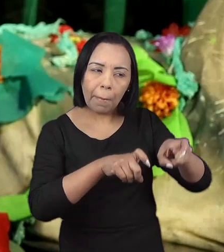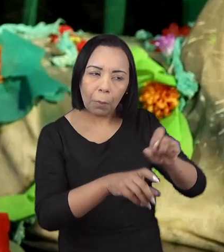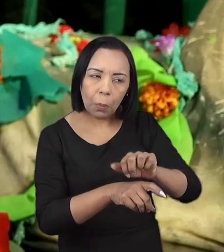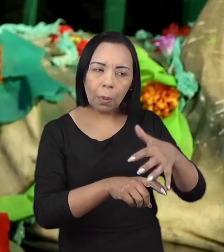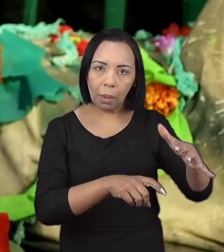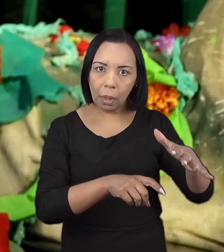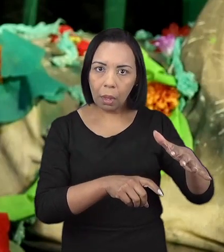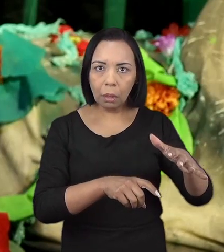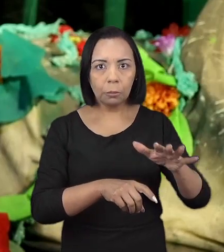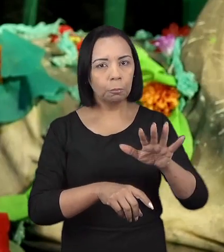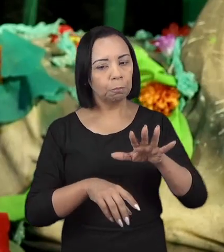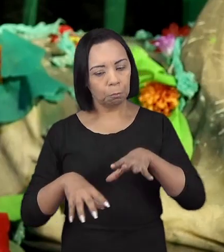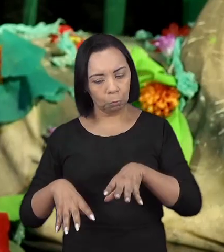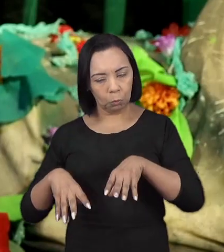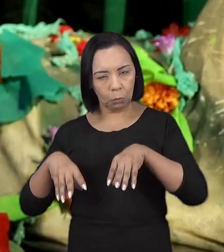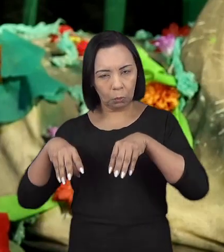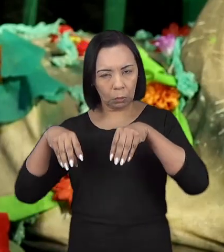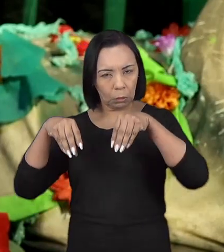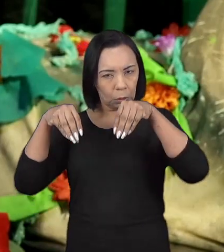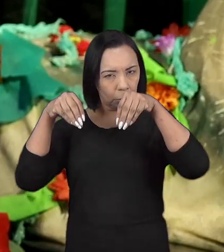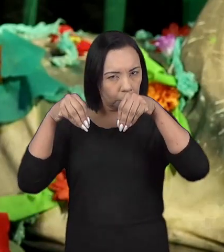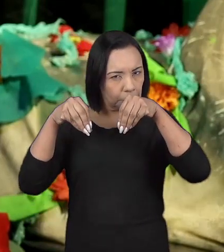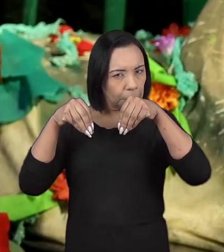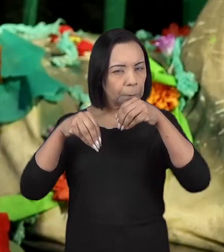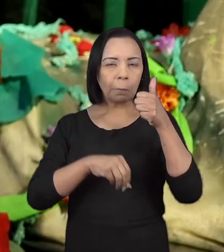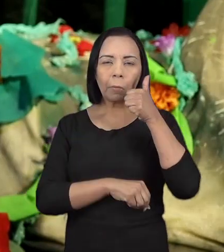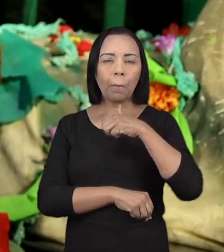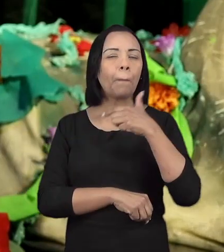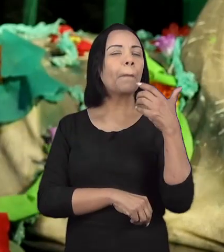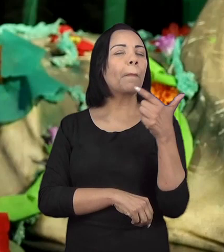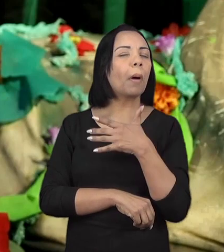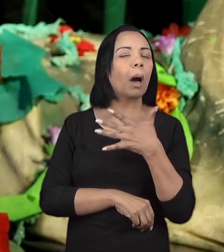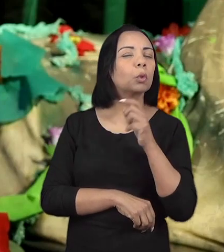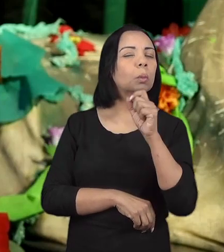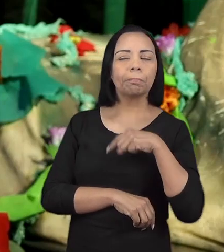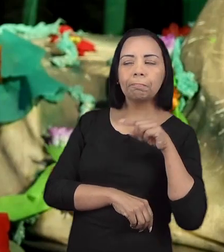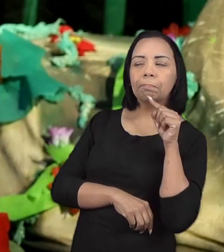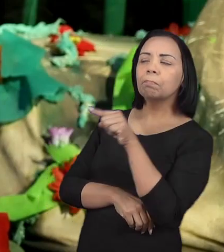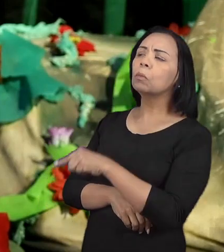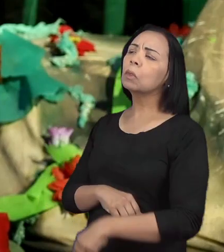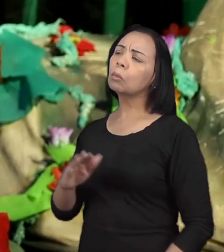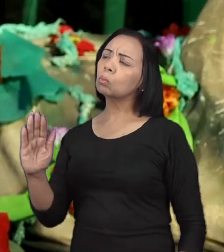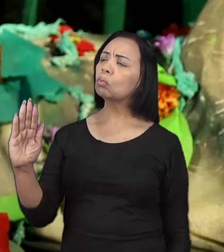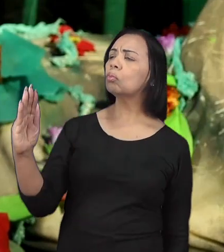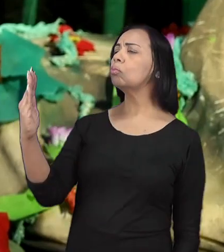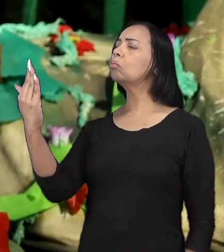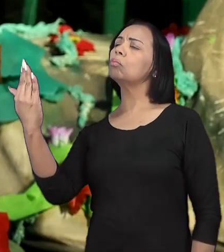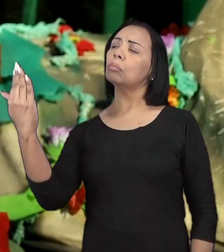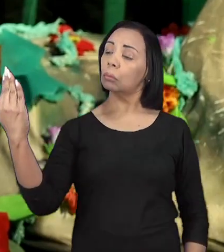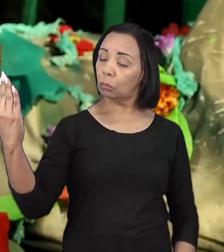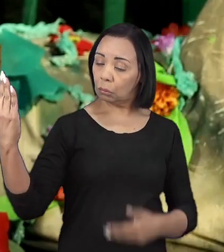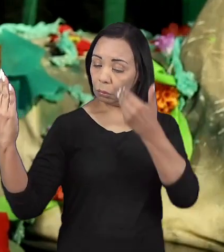Certo dia, no castelo, a madrasta malvada perguntou ao espelho mágico: Espelho,